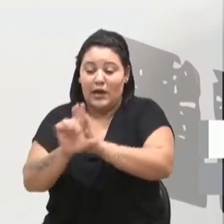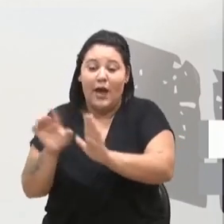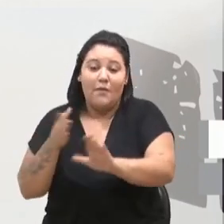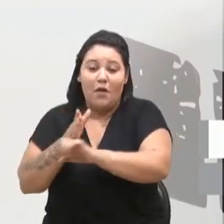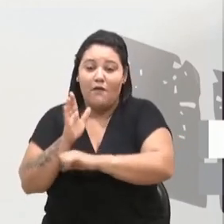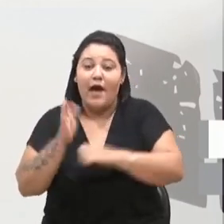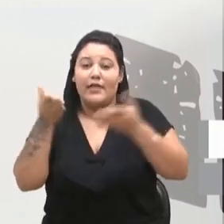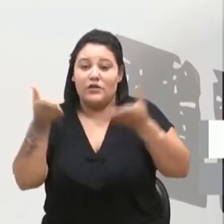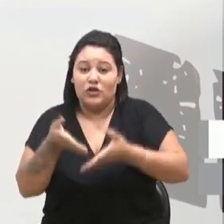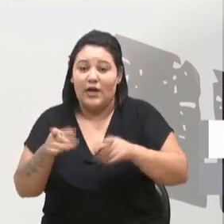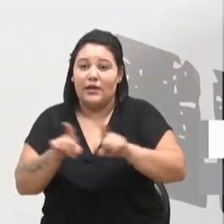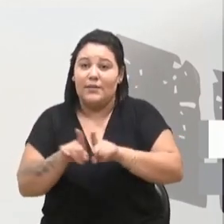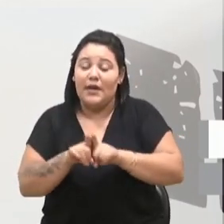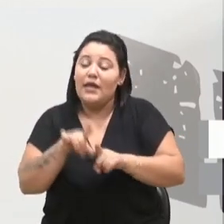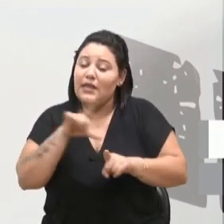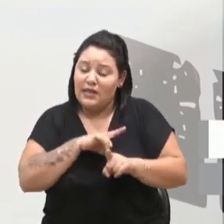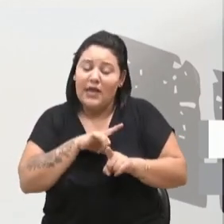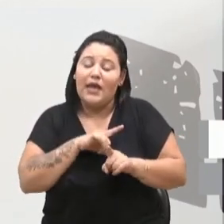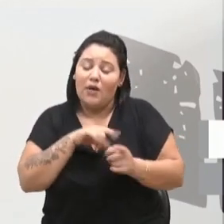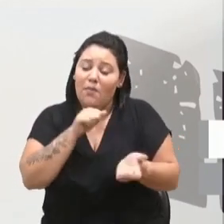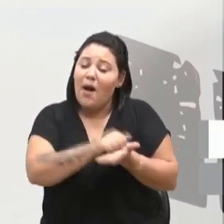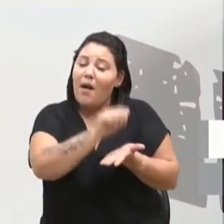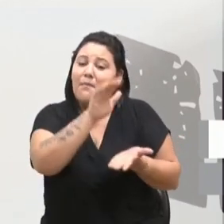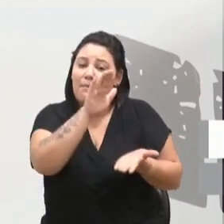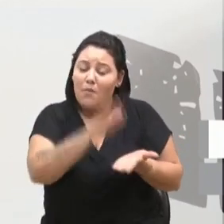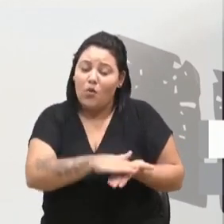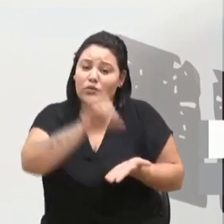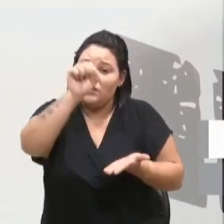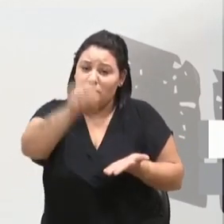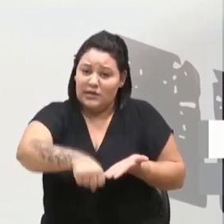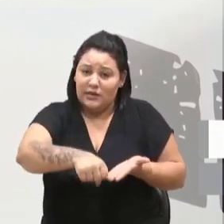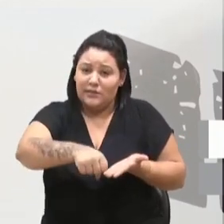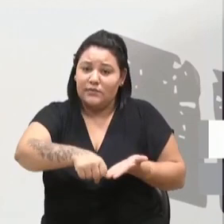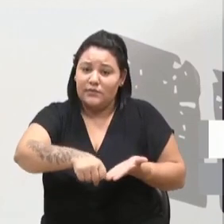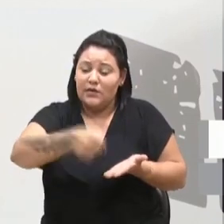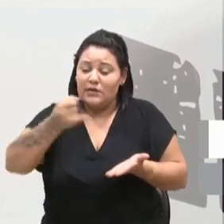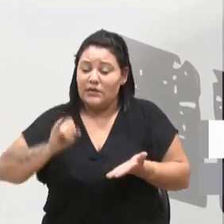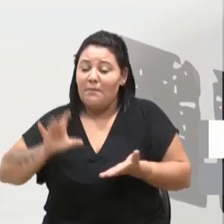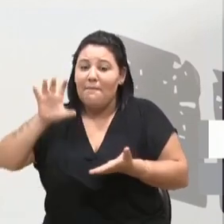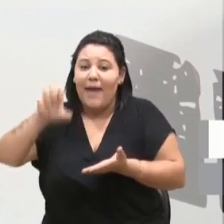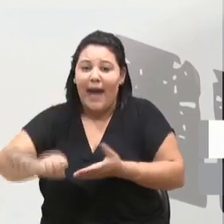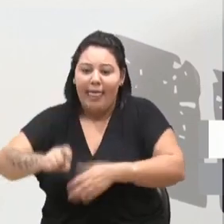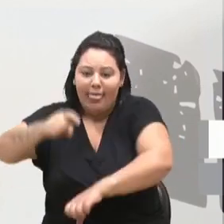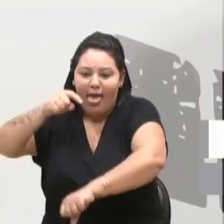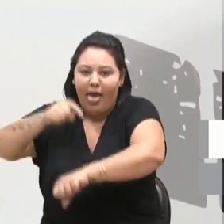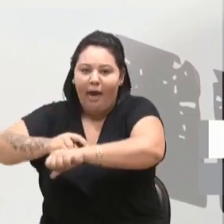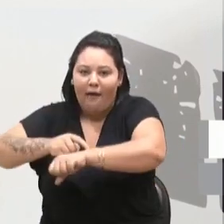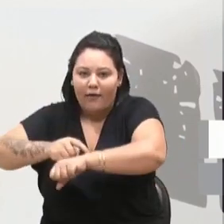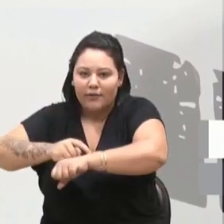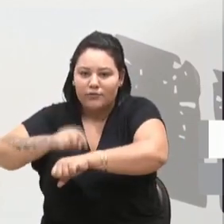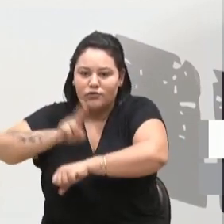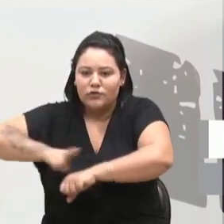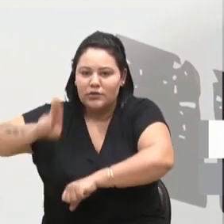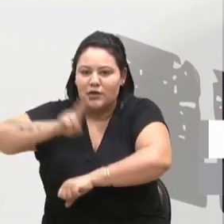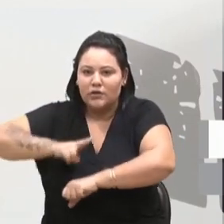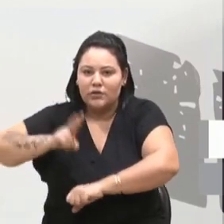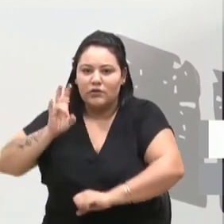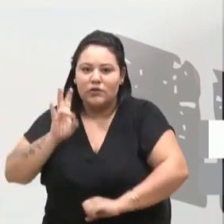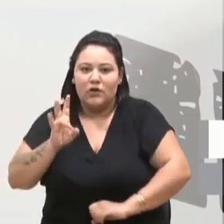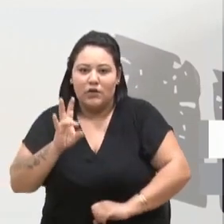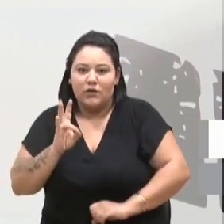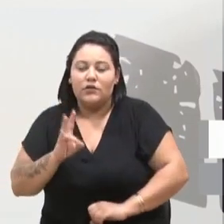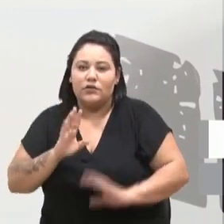a questão da penalização, né, da multa para quem for flagrado com, enfim, utilizando ou